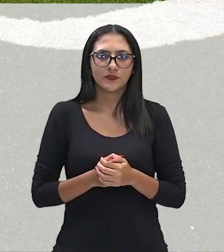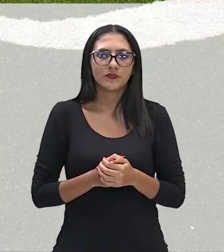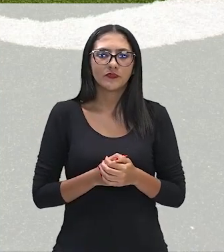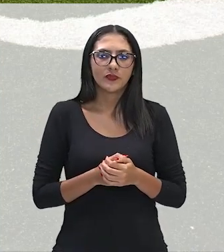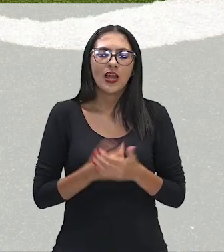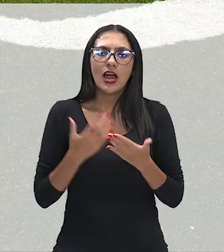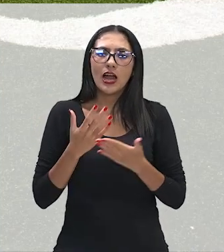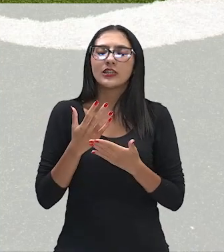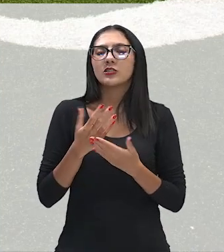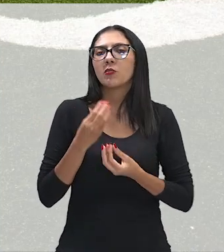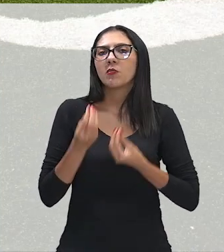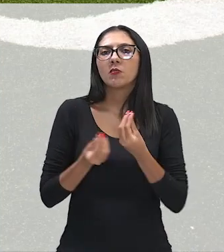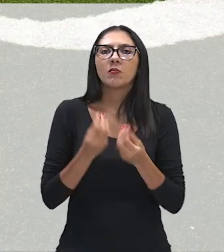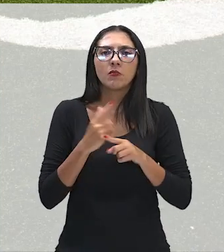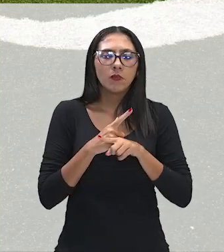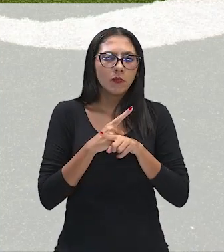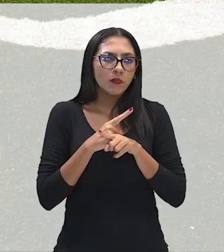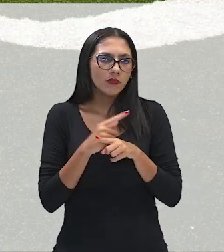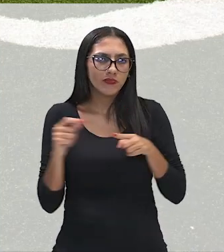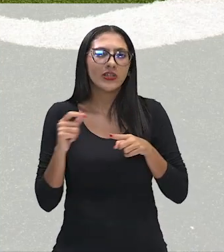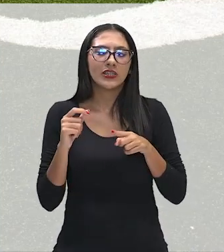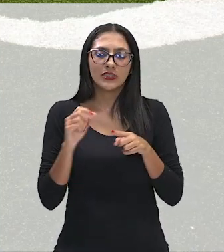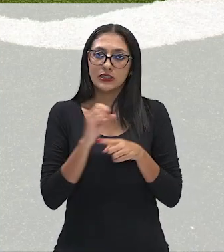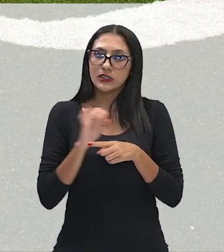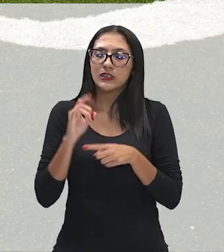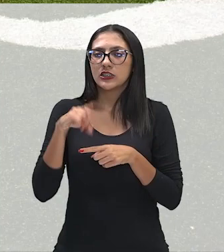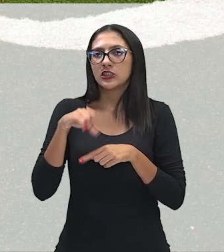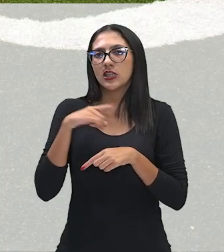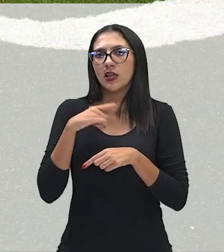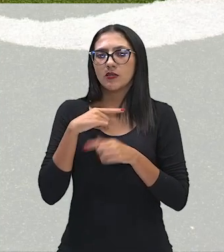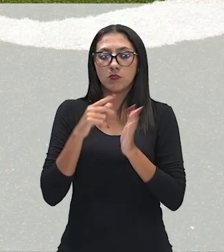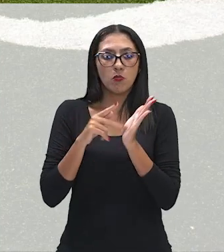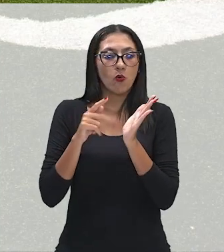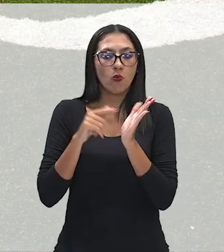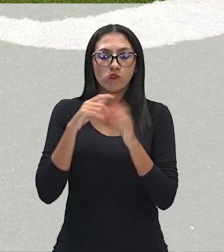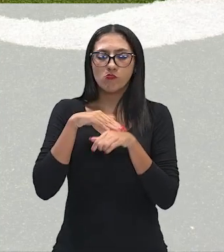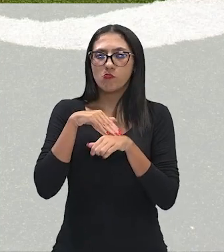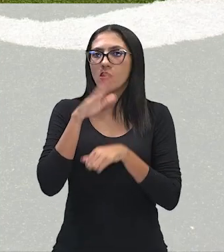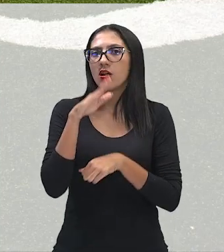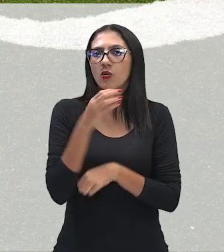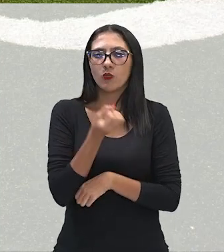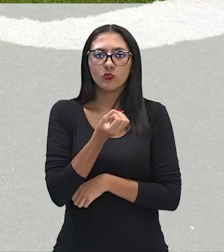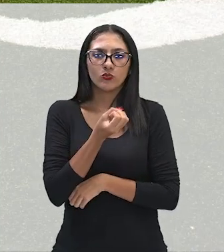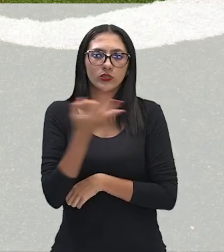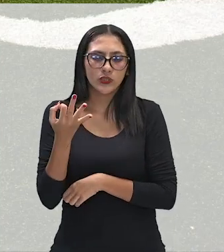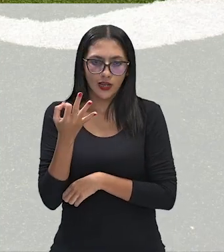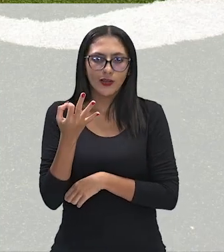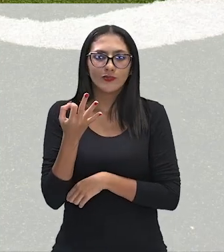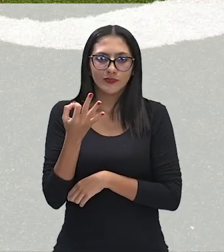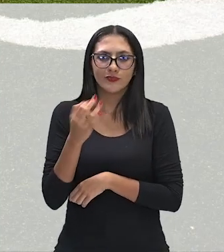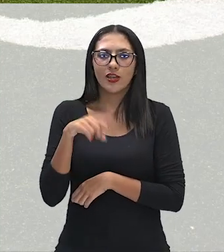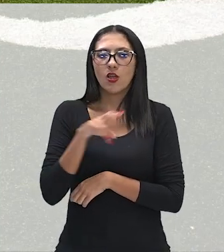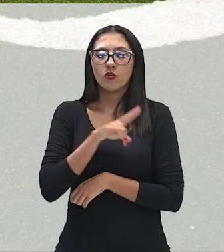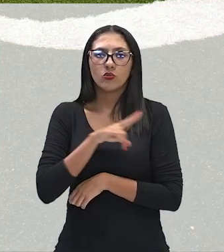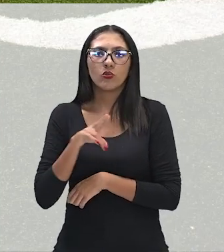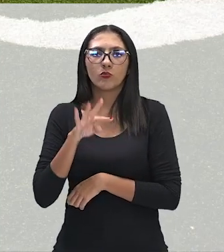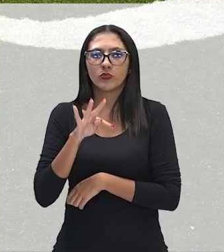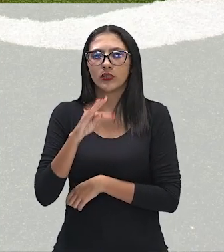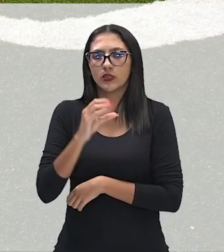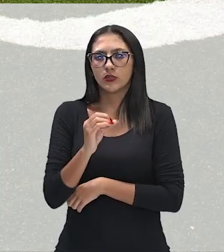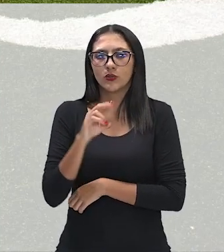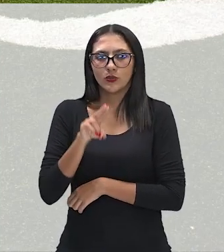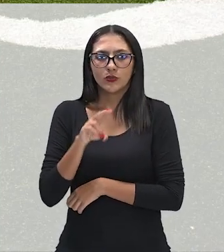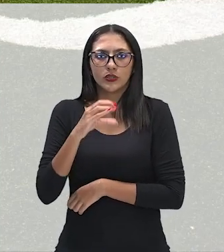o jogo quem tiver mais pontos ao final da partida, que no caso é o touchdown, que recebe ali